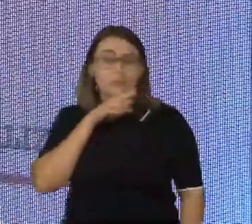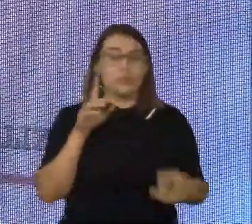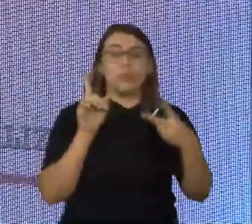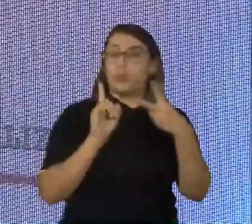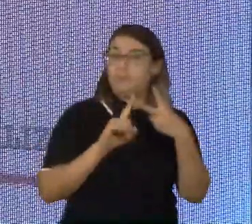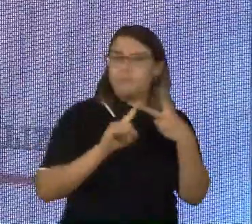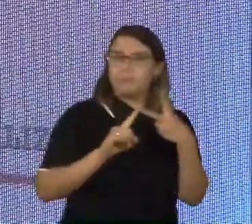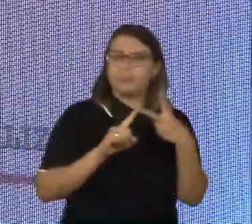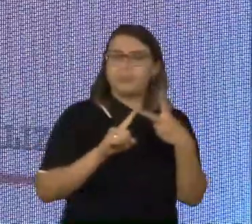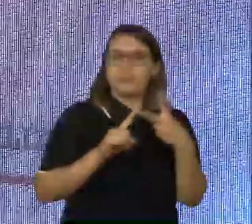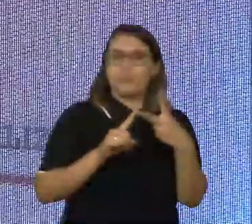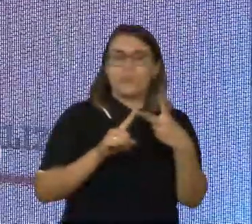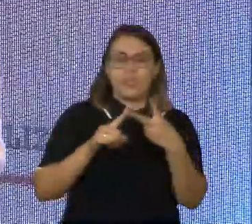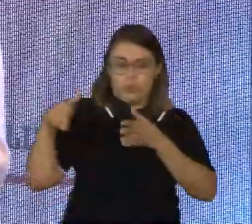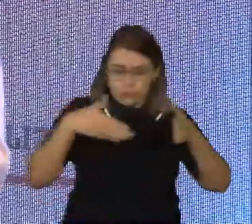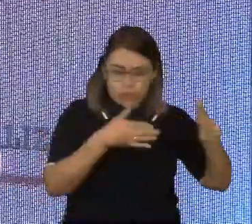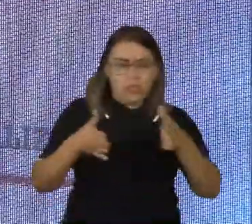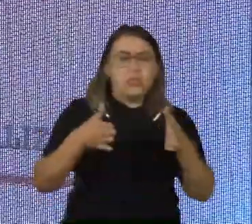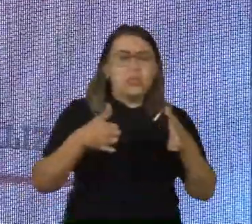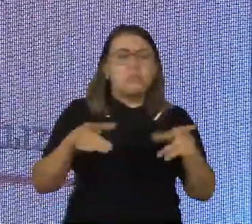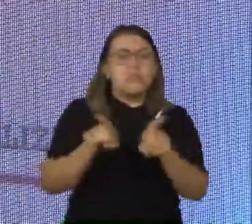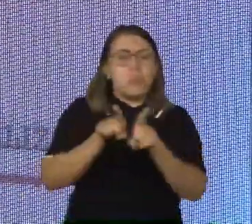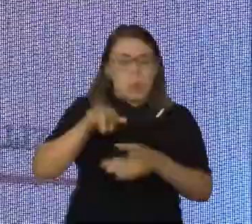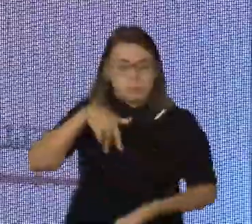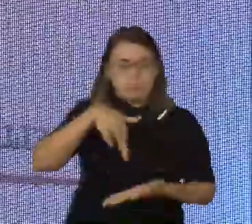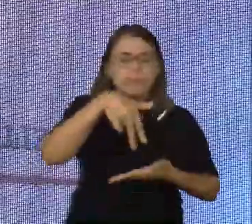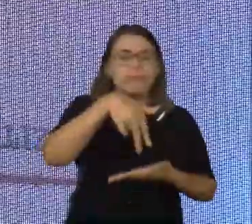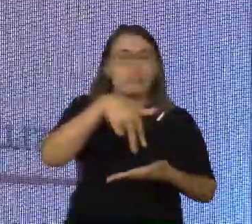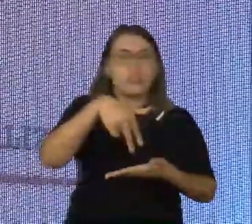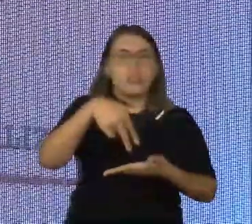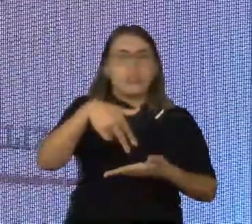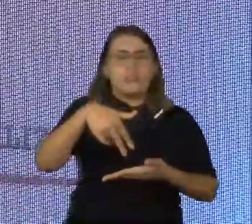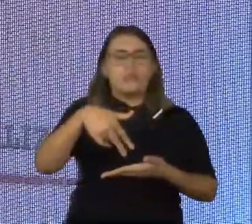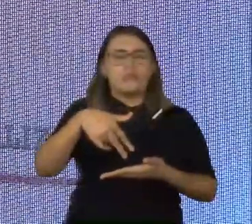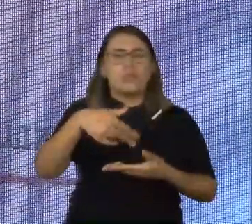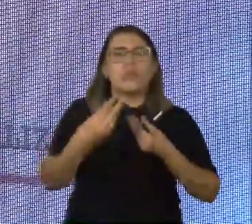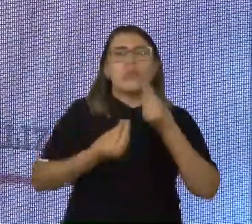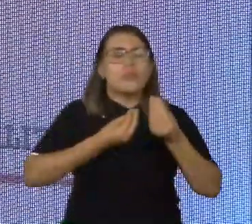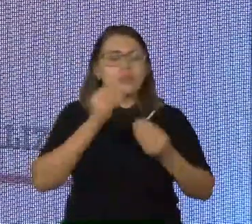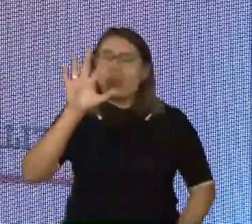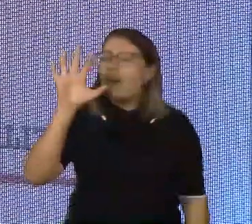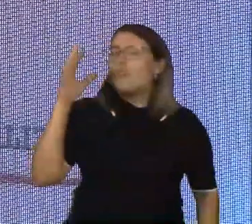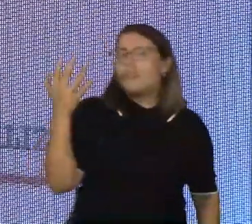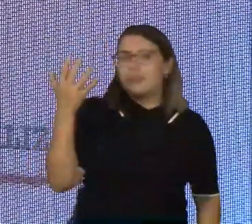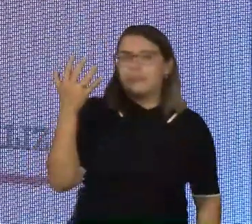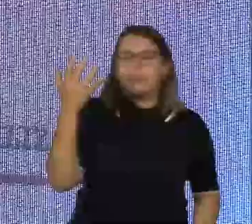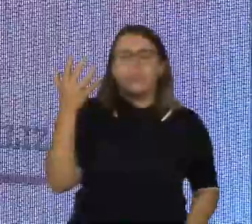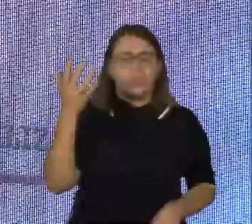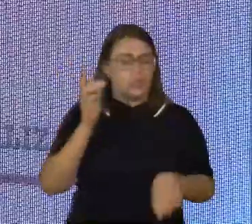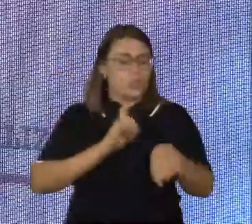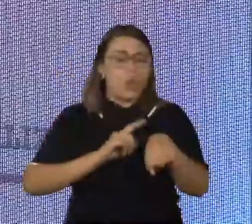Definição 2: direção ou rumo, sucessão inevitável de acontecimentos de